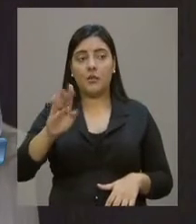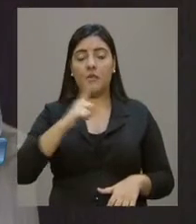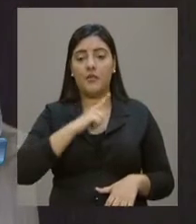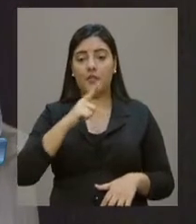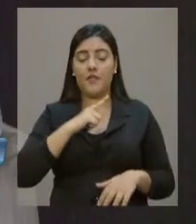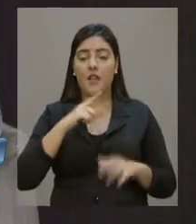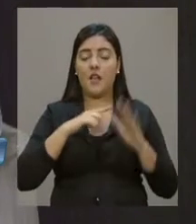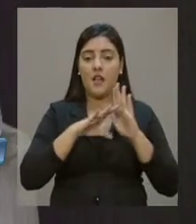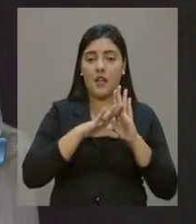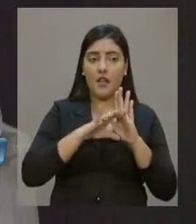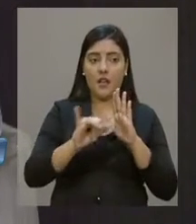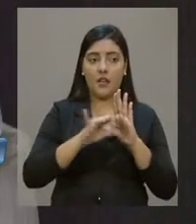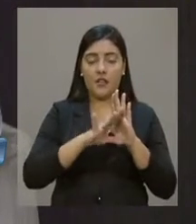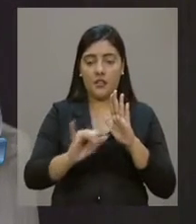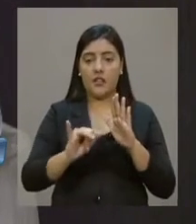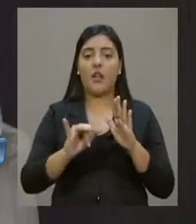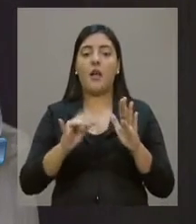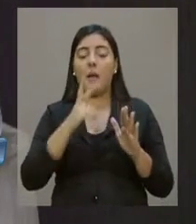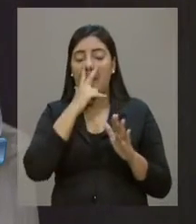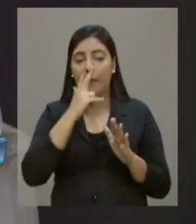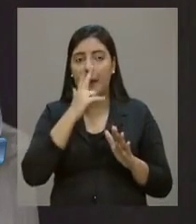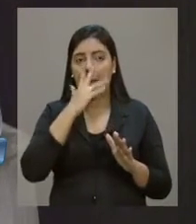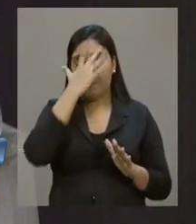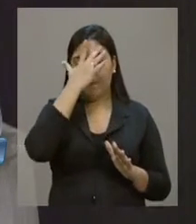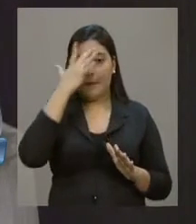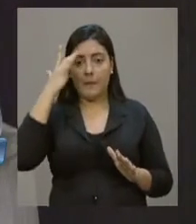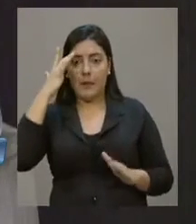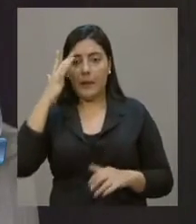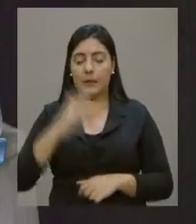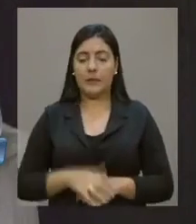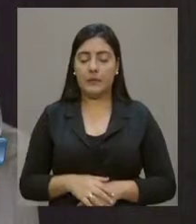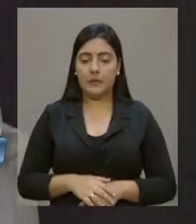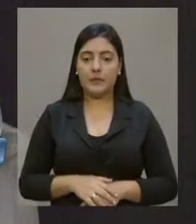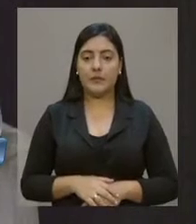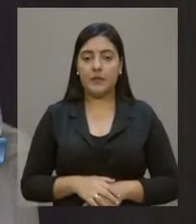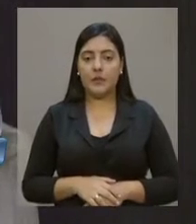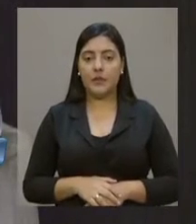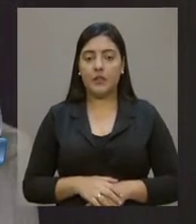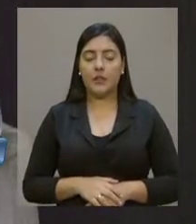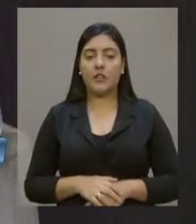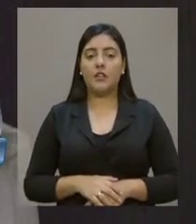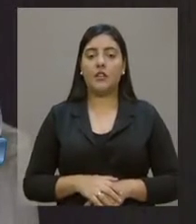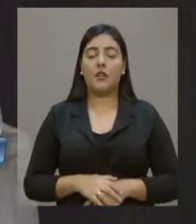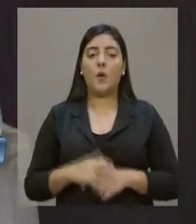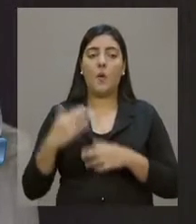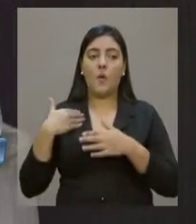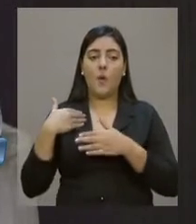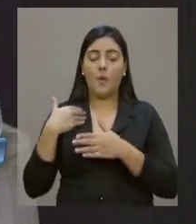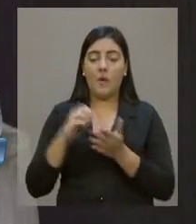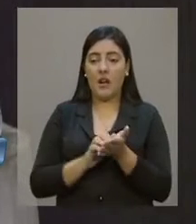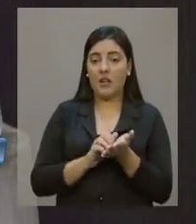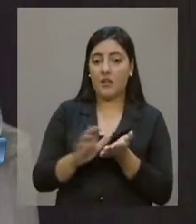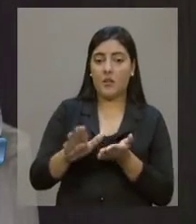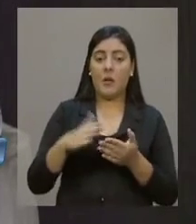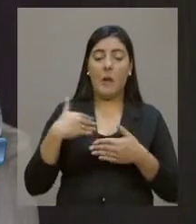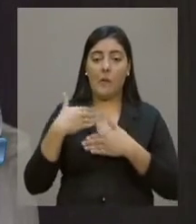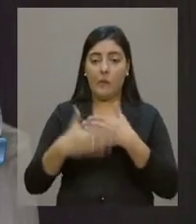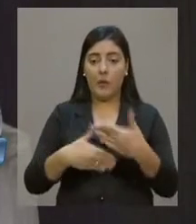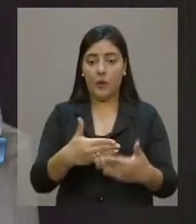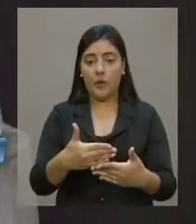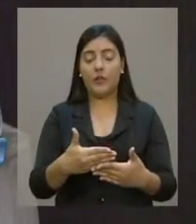este edital para agregar pessoas que, historicamente, são alijadas dos